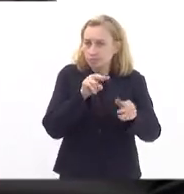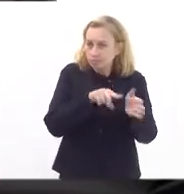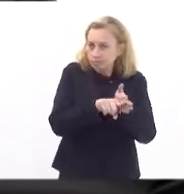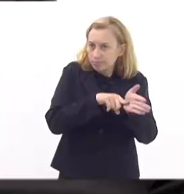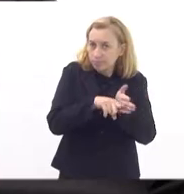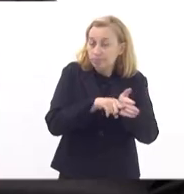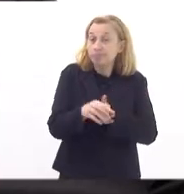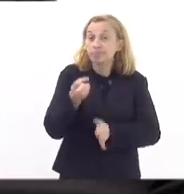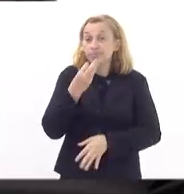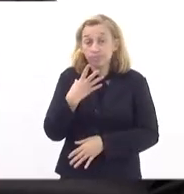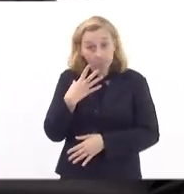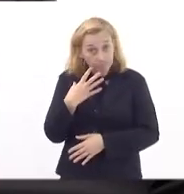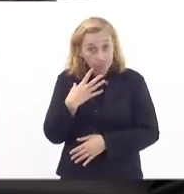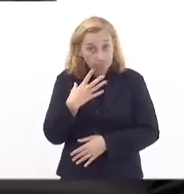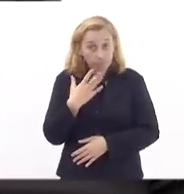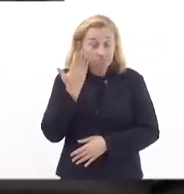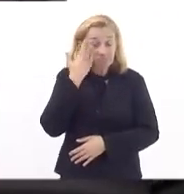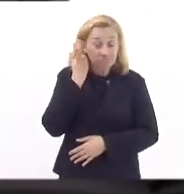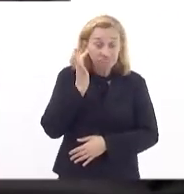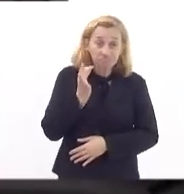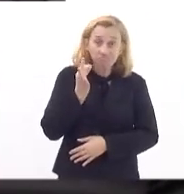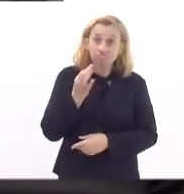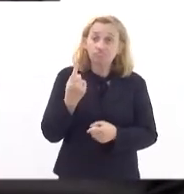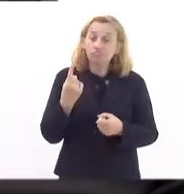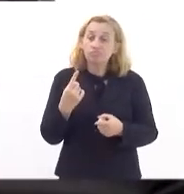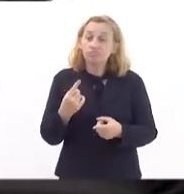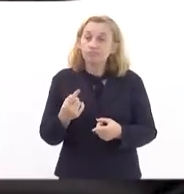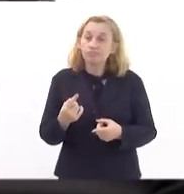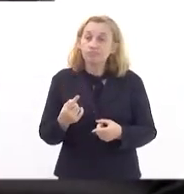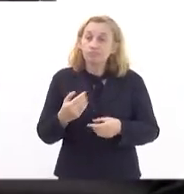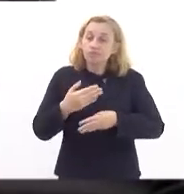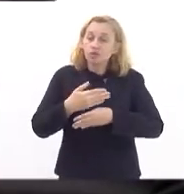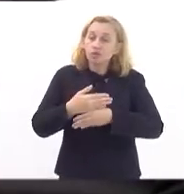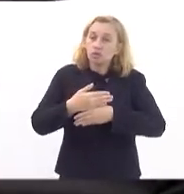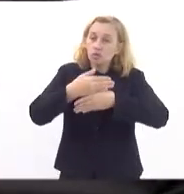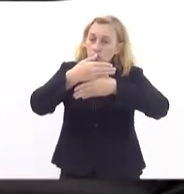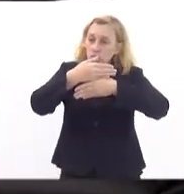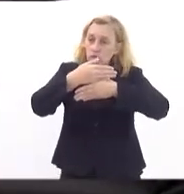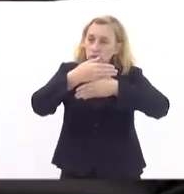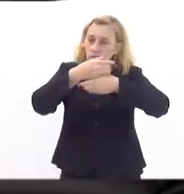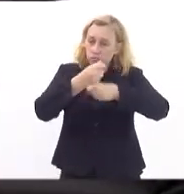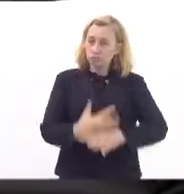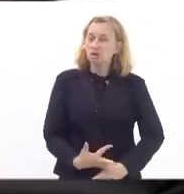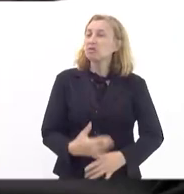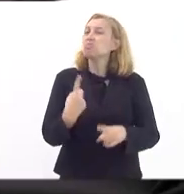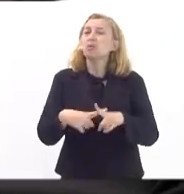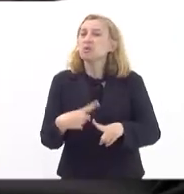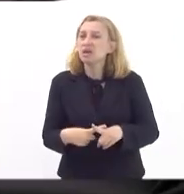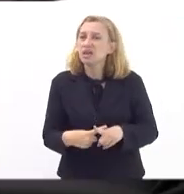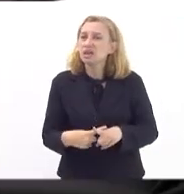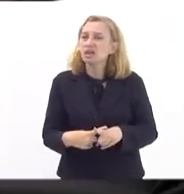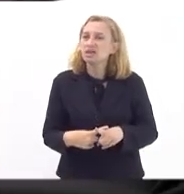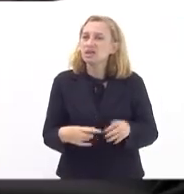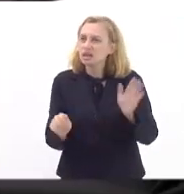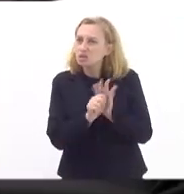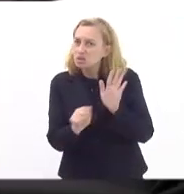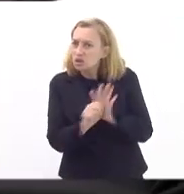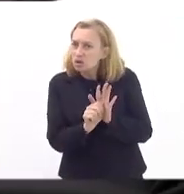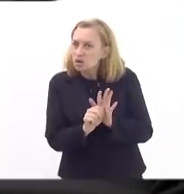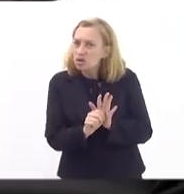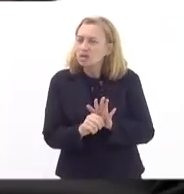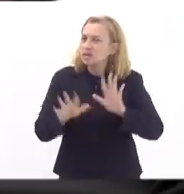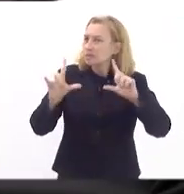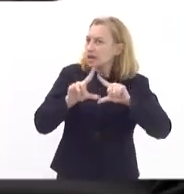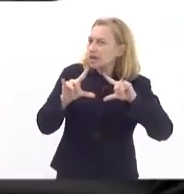Seria muito bom e aí a gente não entendi tá o mundo tá aberto tá aberto por causa de quê por causa do tráfico por